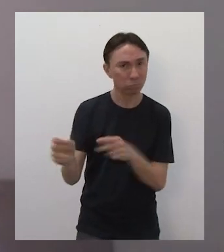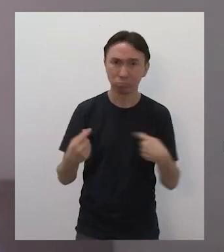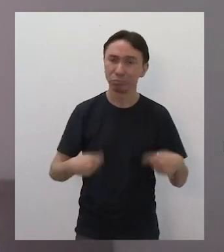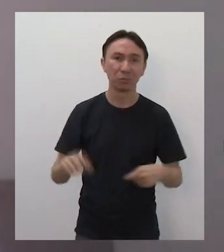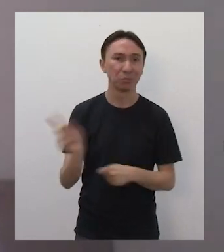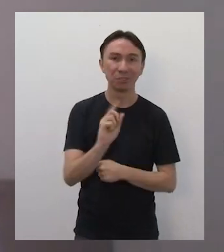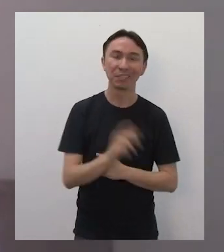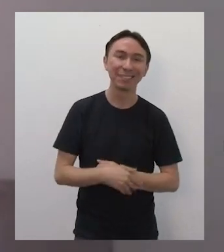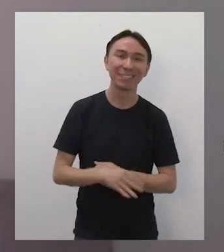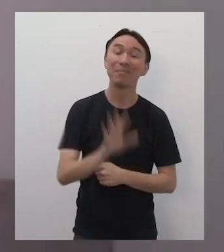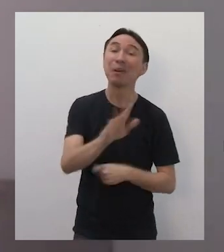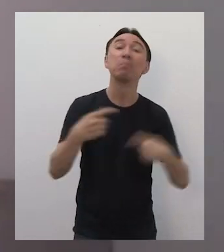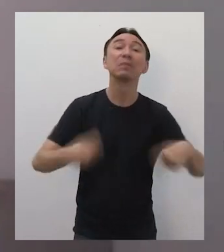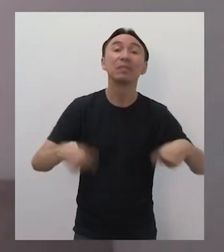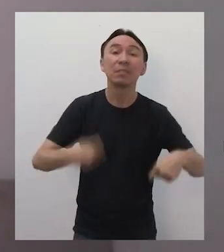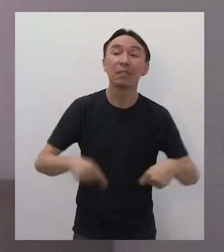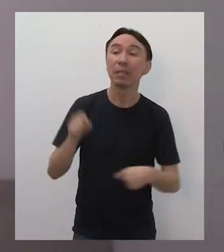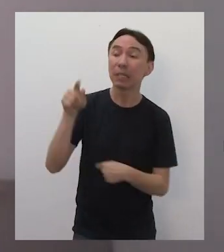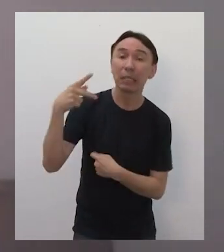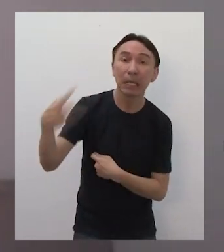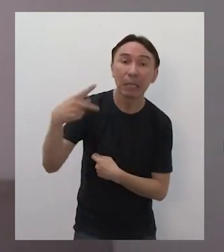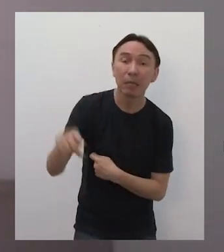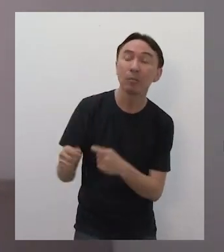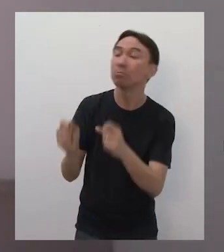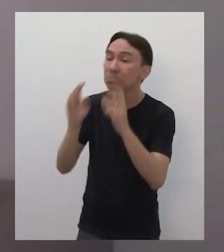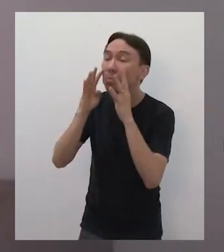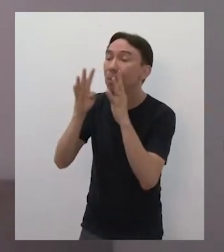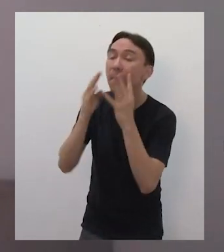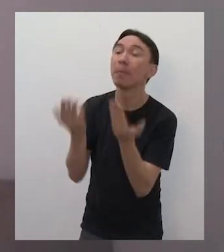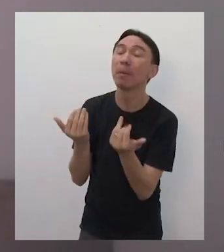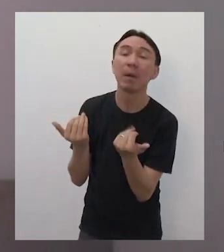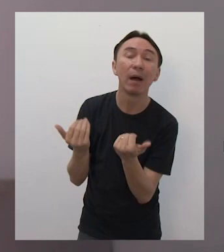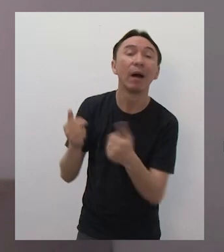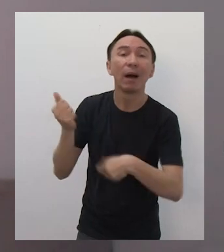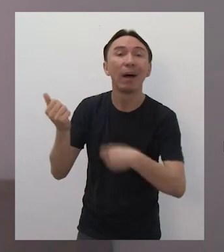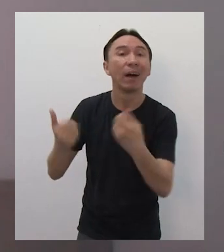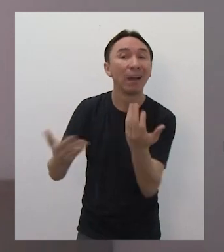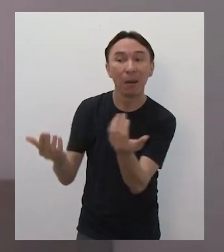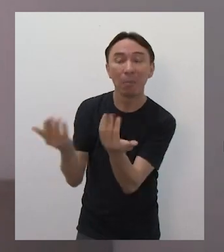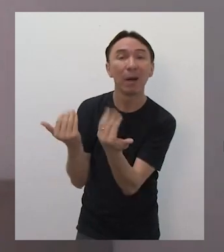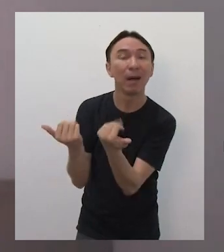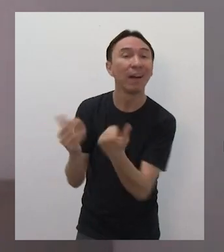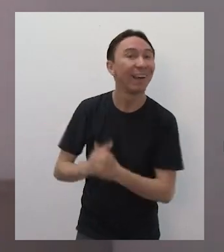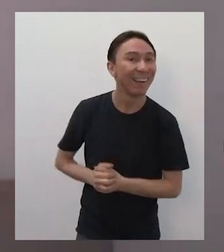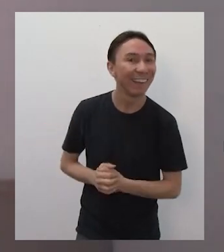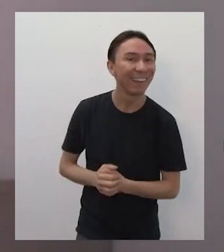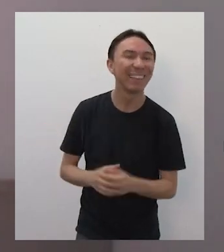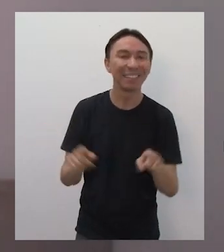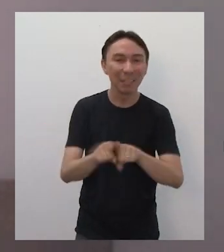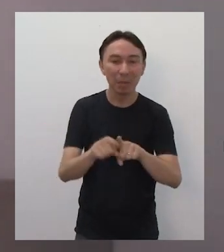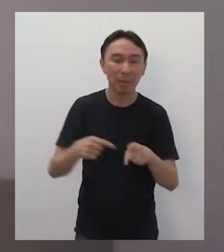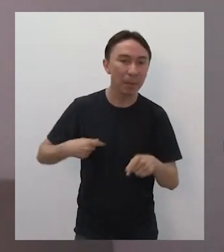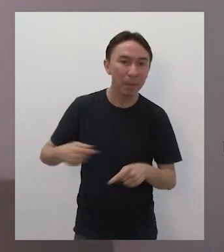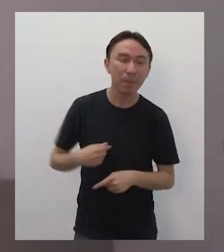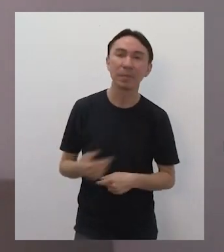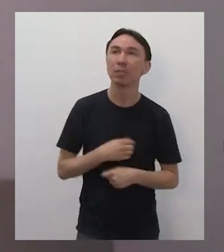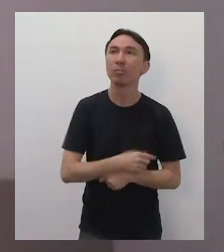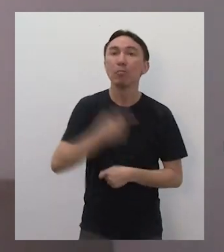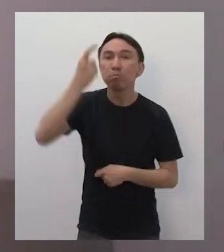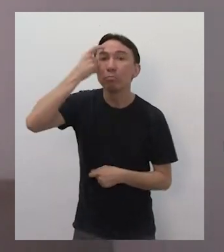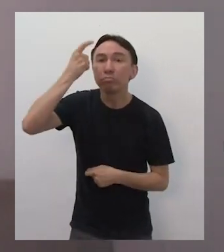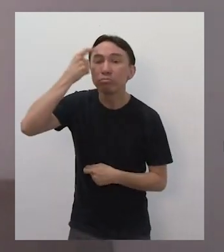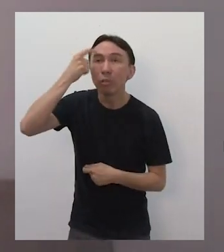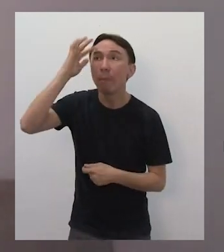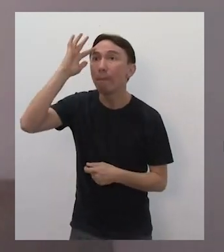estar aberto a escutar o outro. E eu tenho que estar aberto também a mudar de opinião. Quando